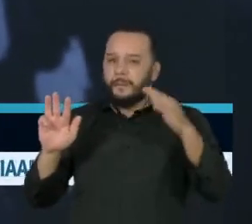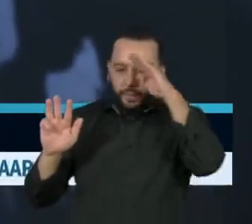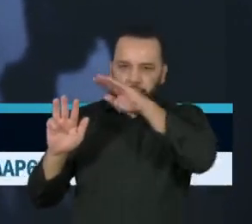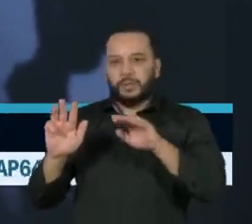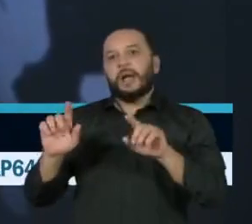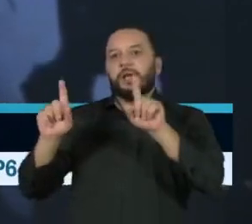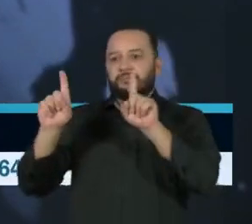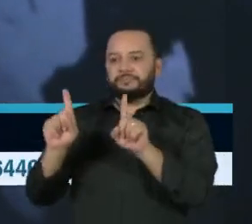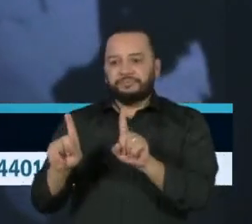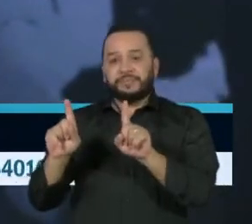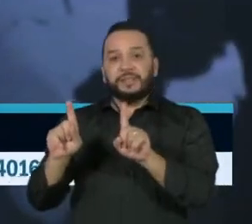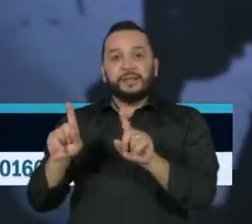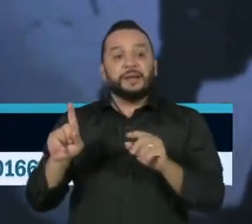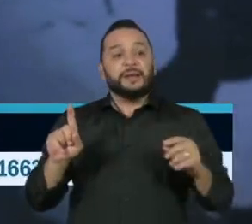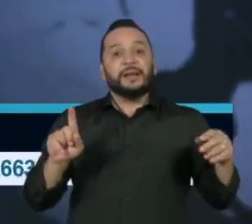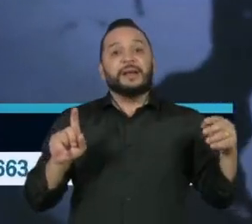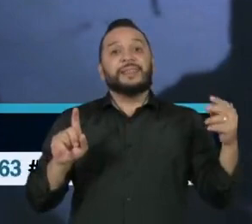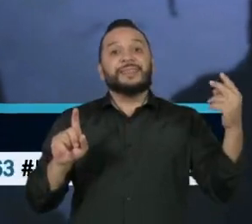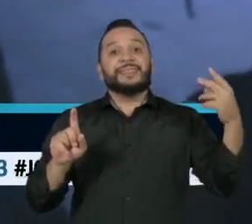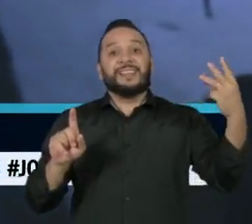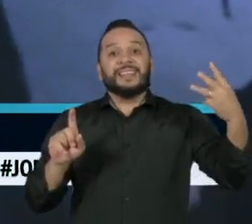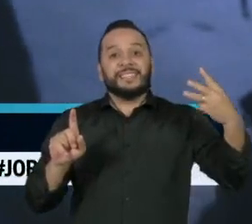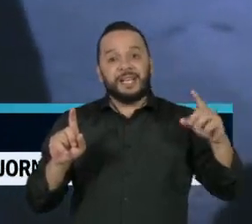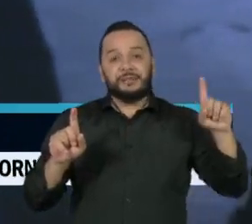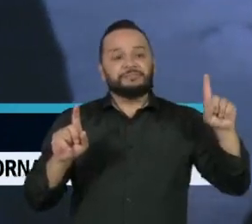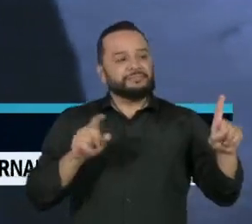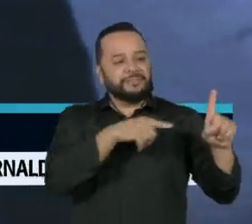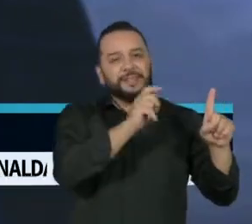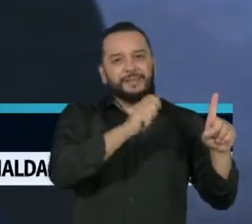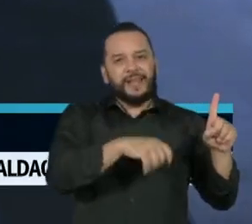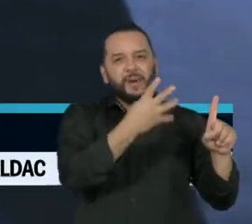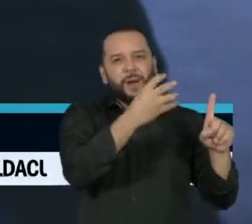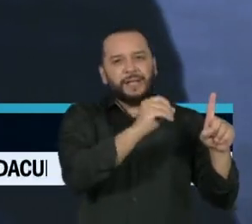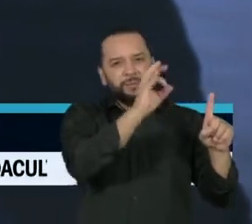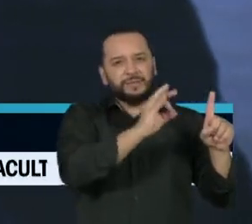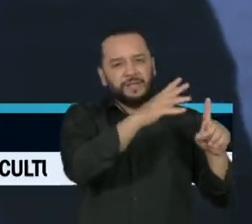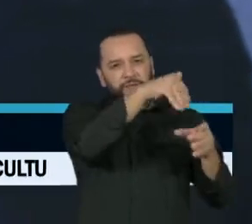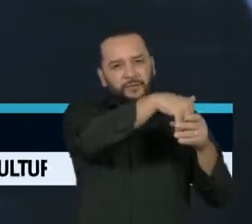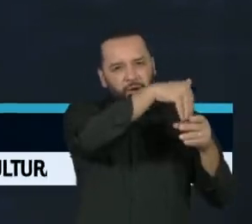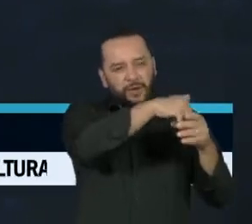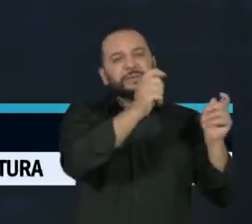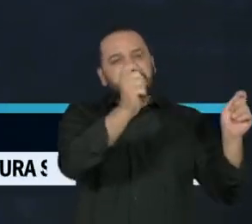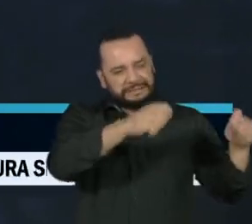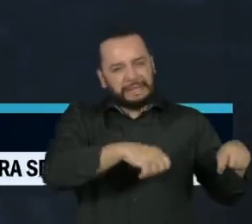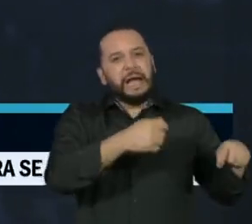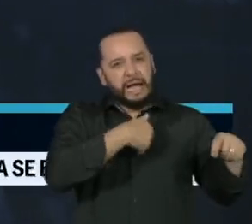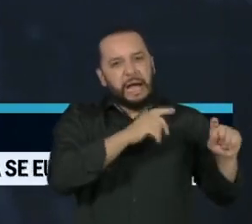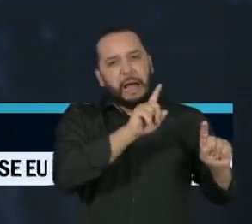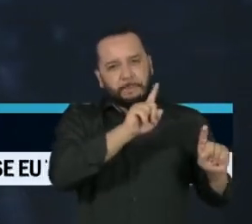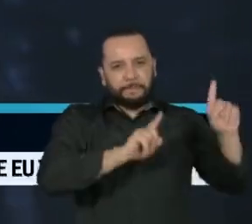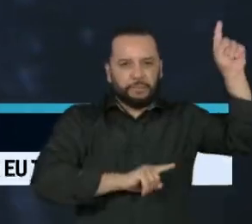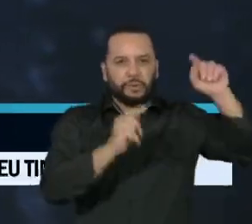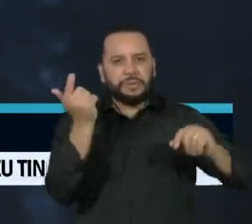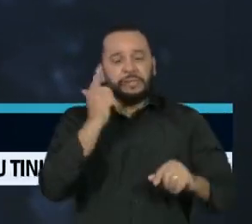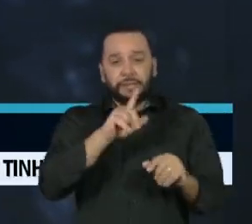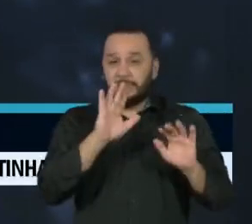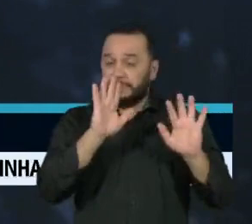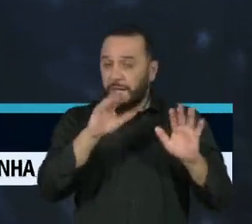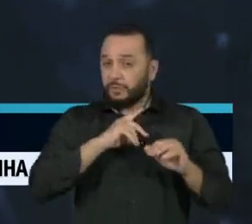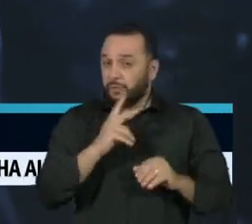dos votos Para viabilizar uma campanha com chances eleitorais mas as Pesquisas mostram que os dois primeiros colocados